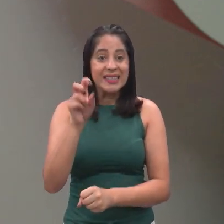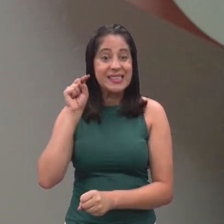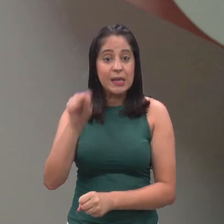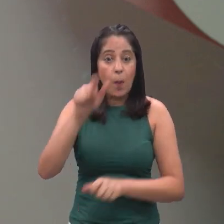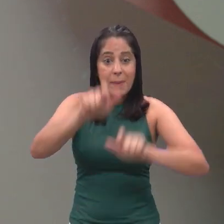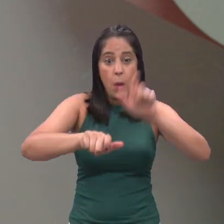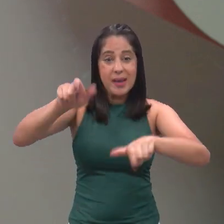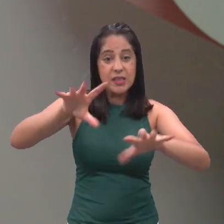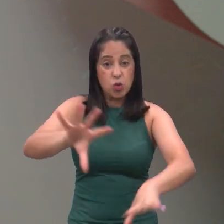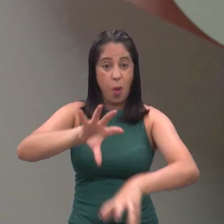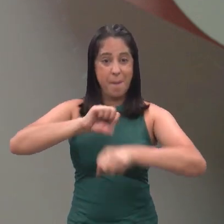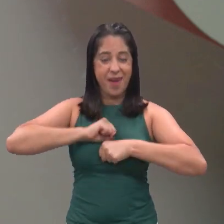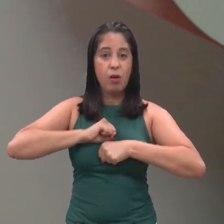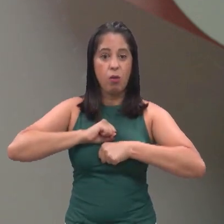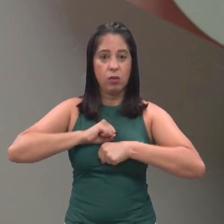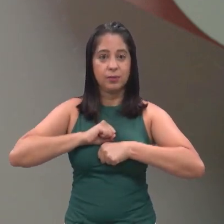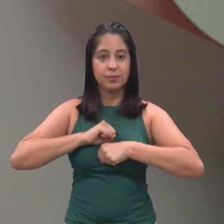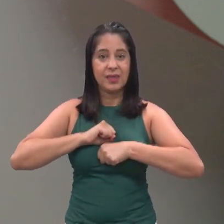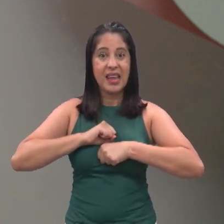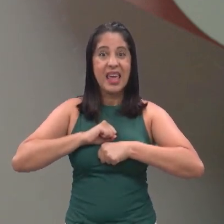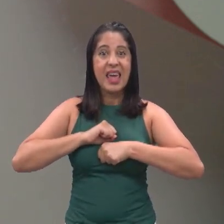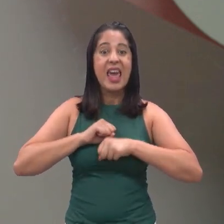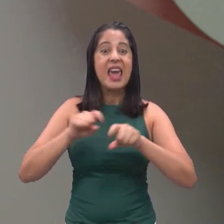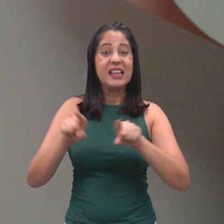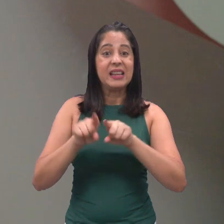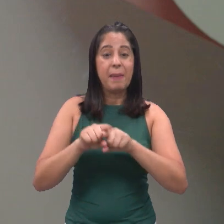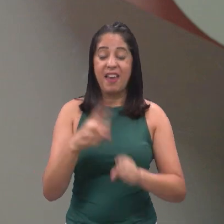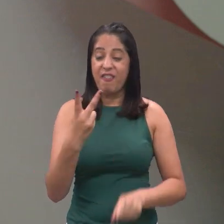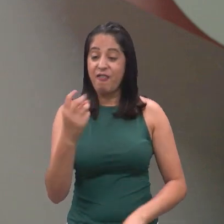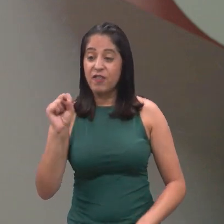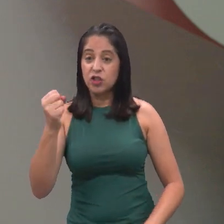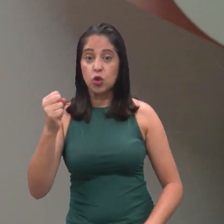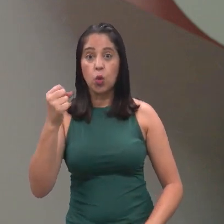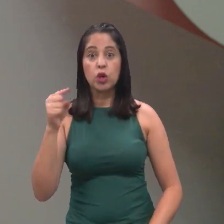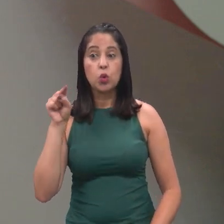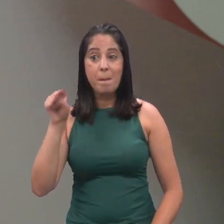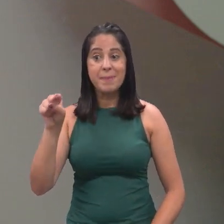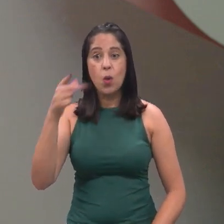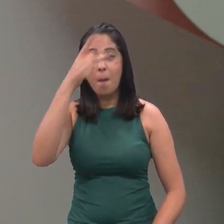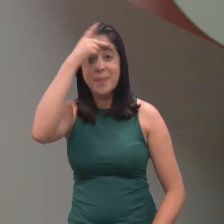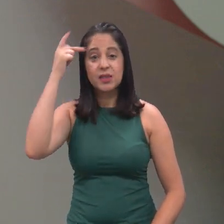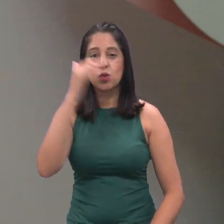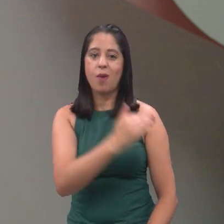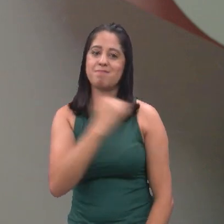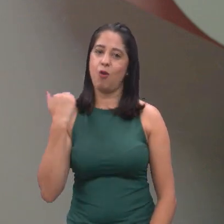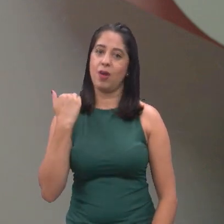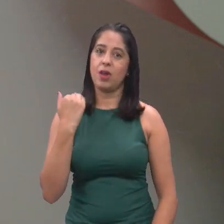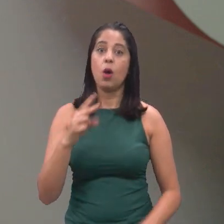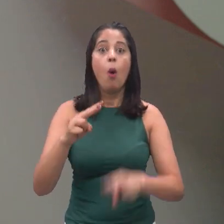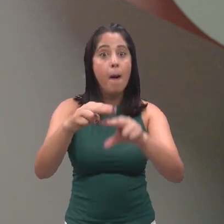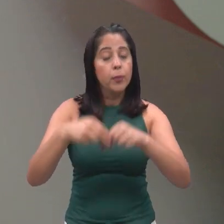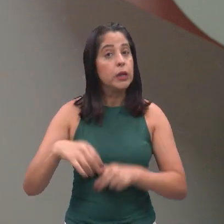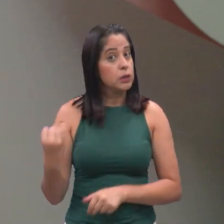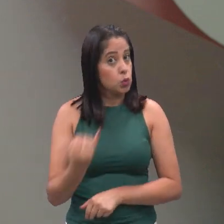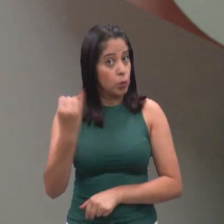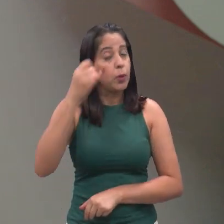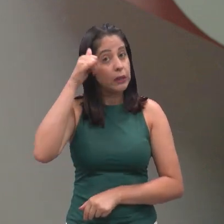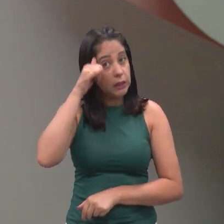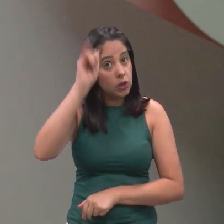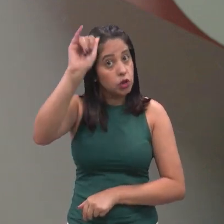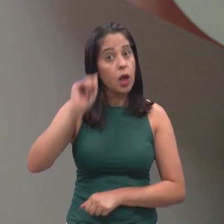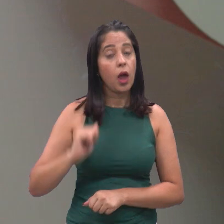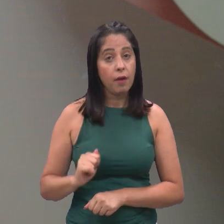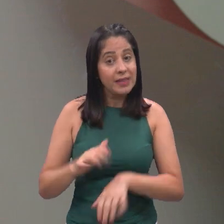quase 28 mil óbitos no país. Por isso, prevenir a pneumonia é muito importante. E